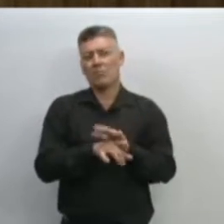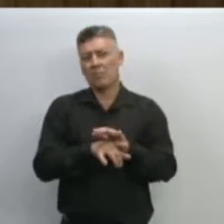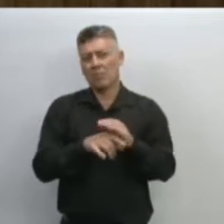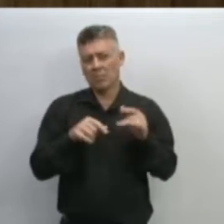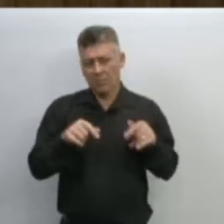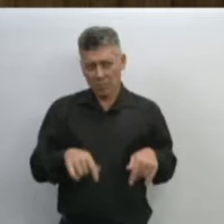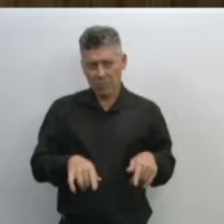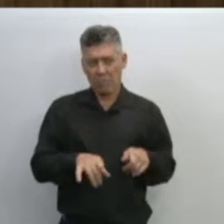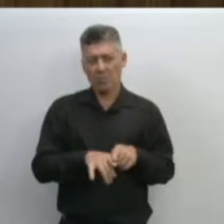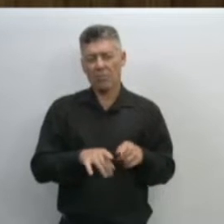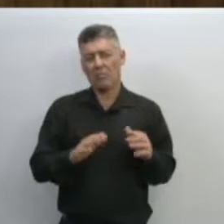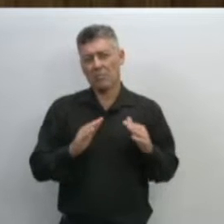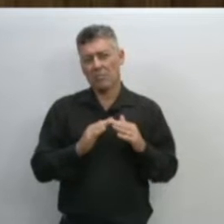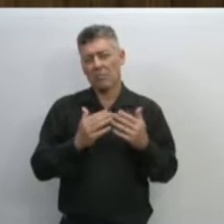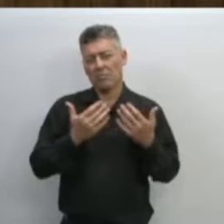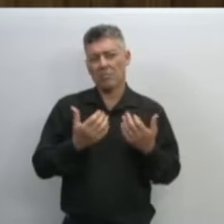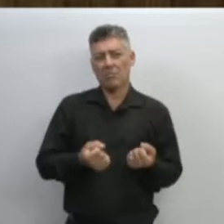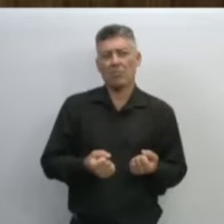essa casa,